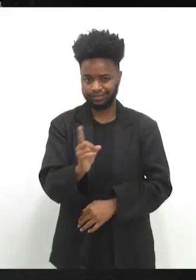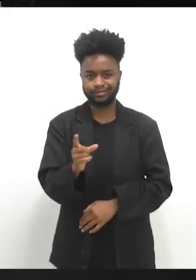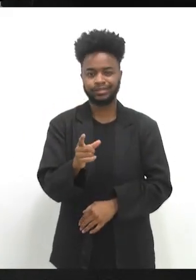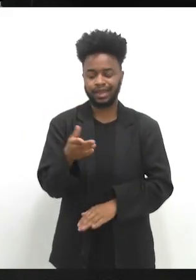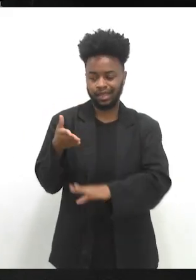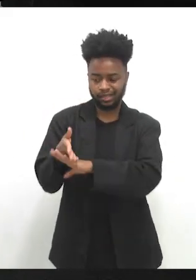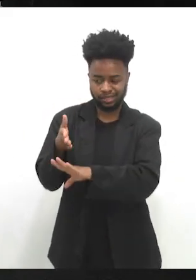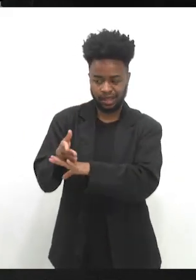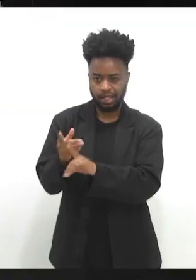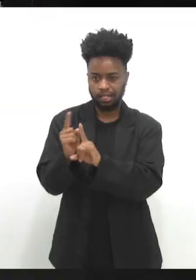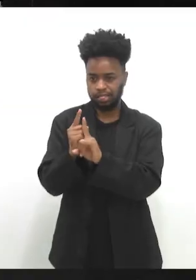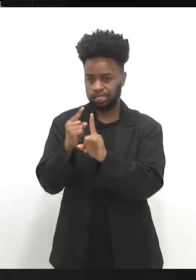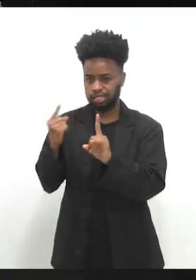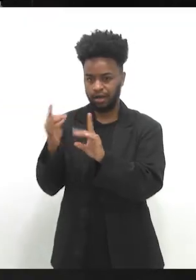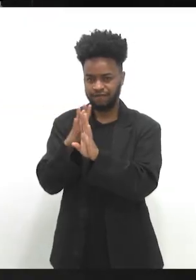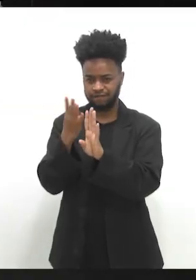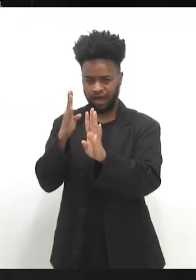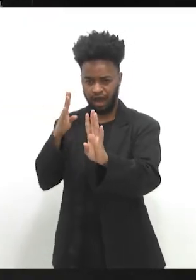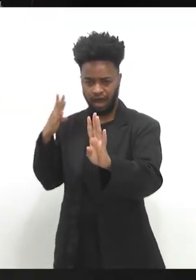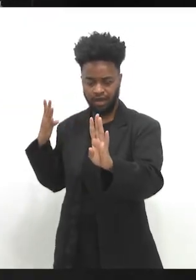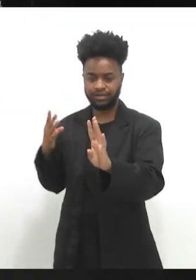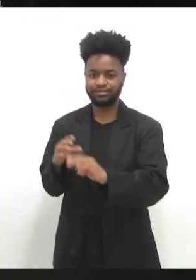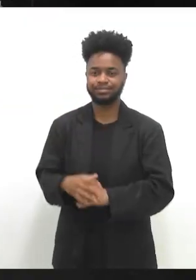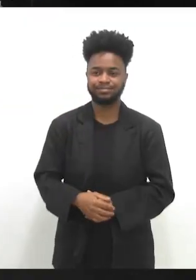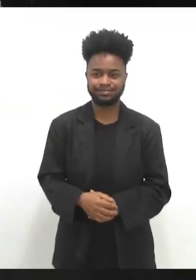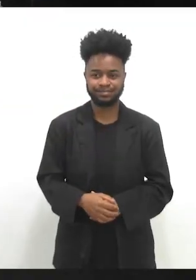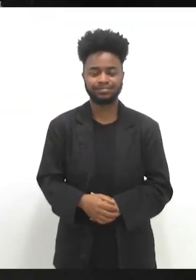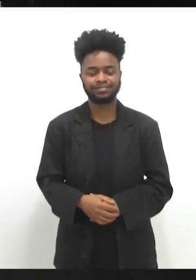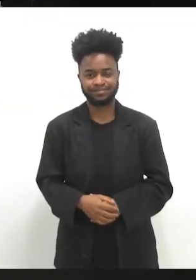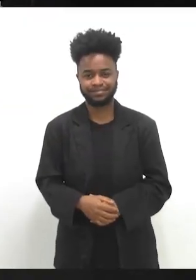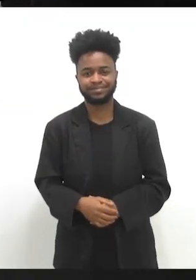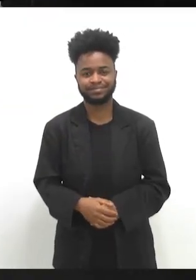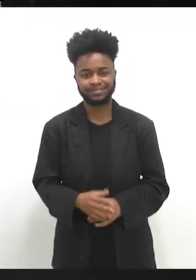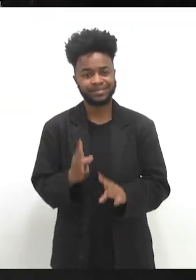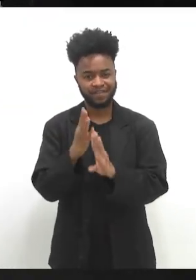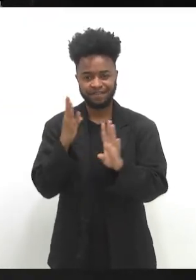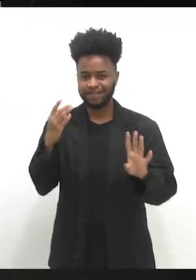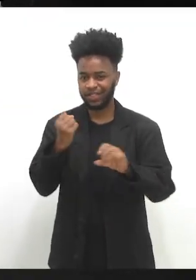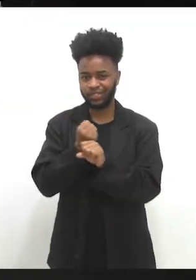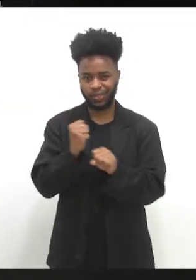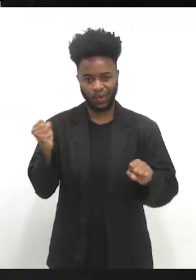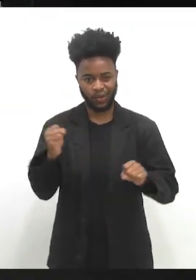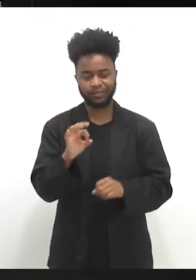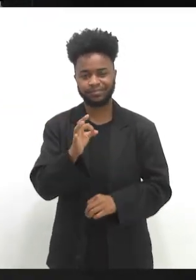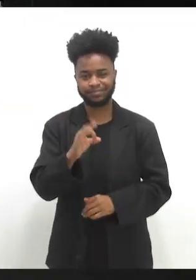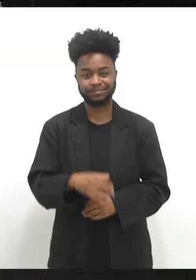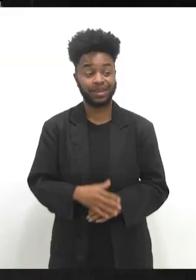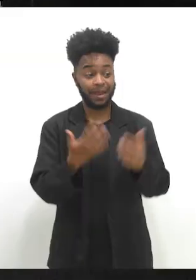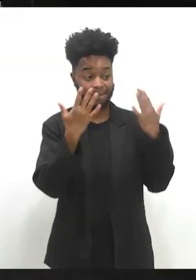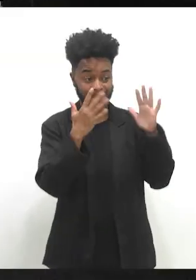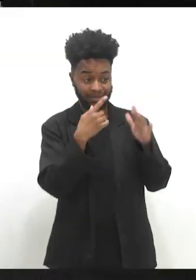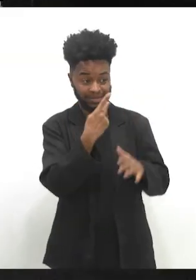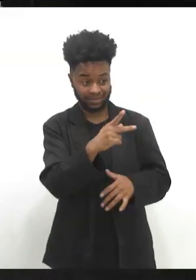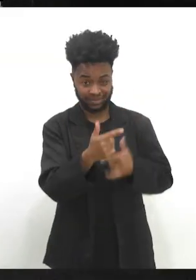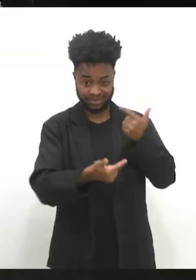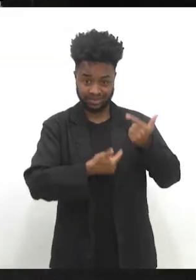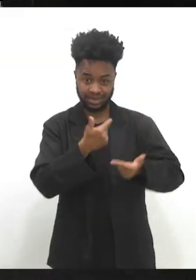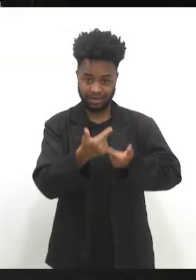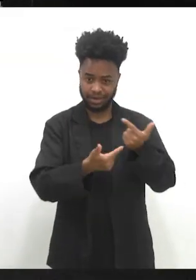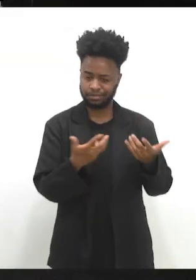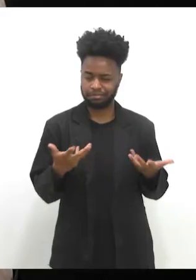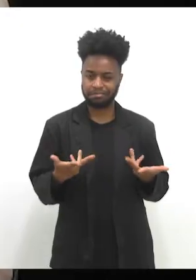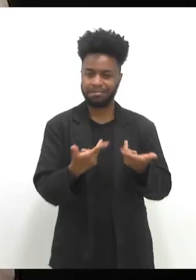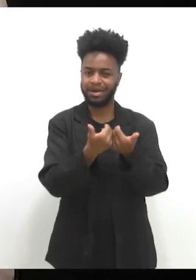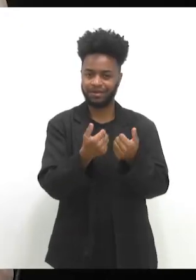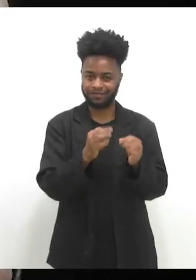ali, dá o retorno do teatro. É isso aí. É fila. Eu imagino. É muito bom. Parabéns pelo trabalho,